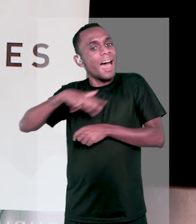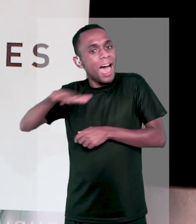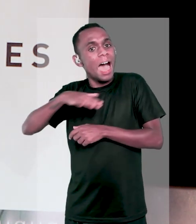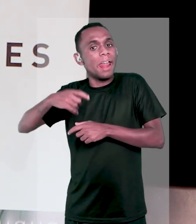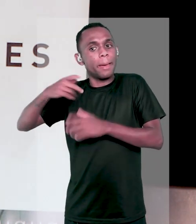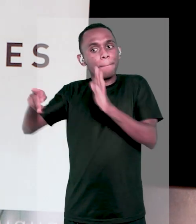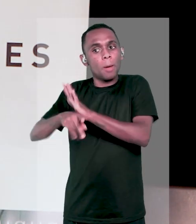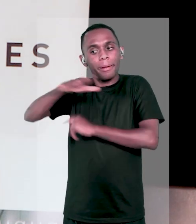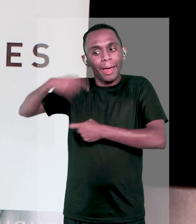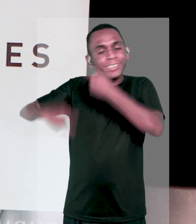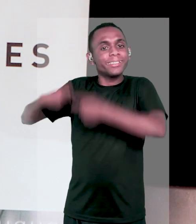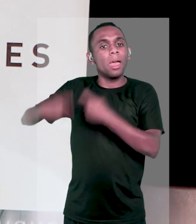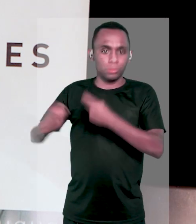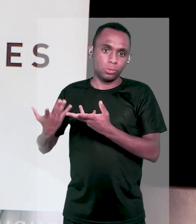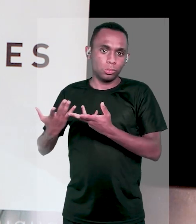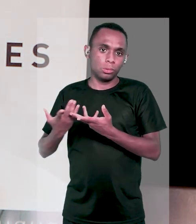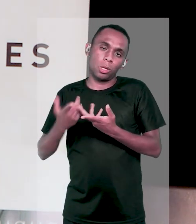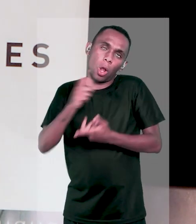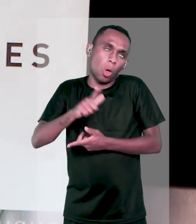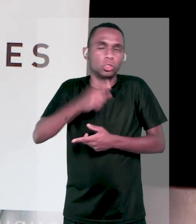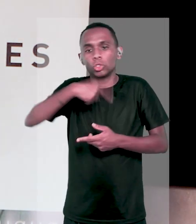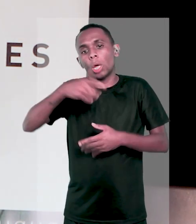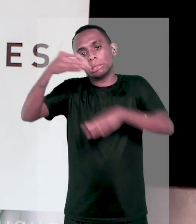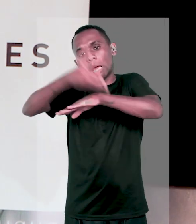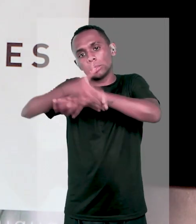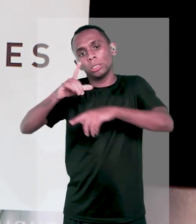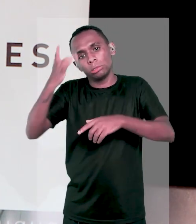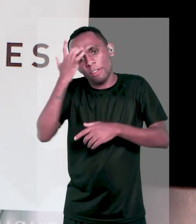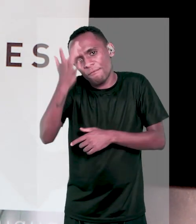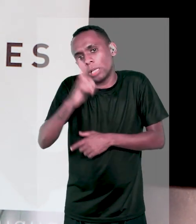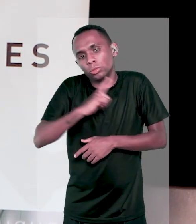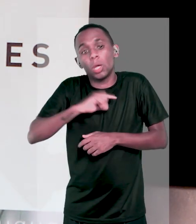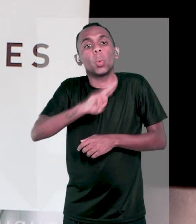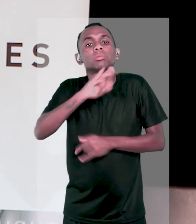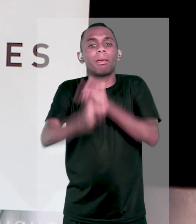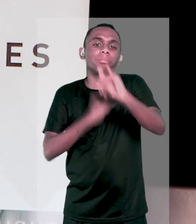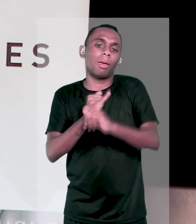que é capturado num momento específico eu estou vendo o corpo de vocês aqui